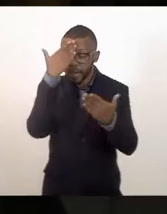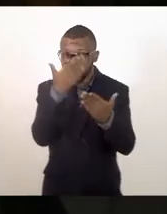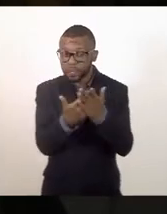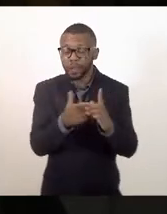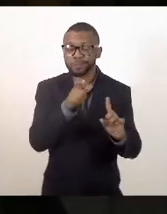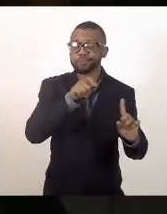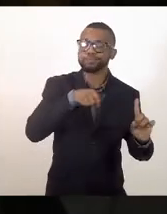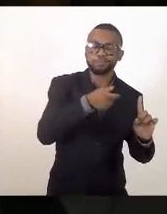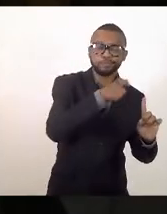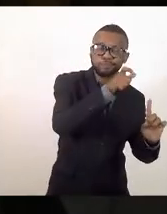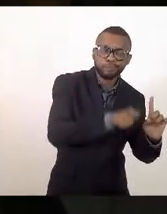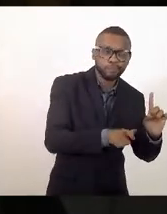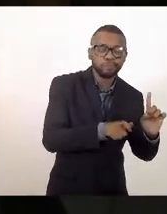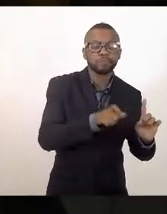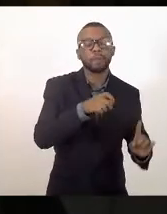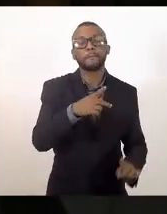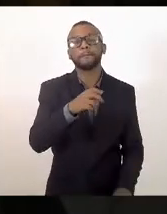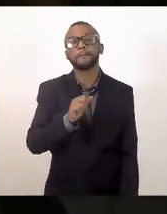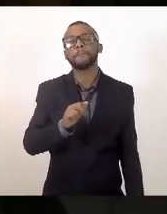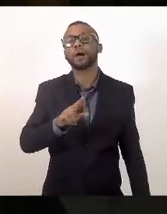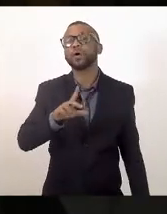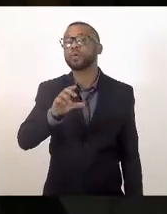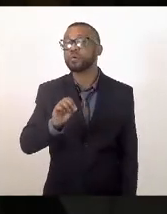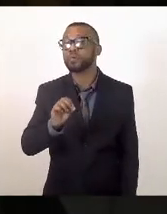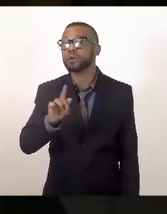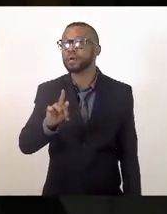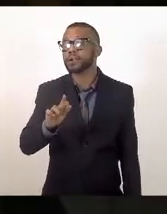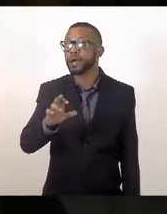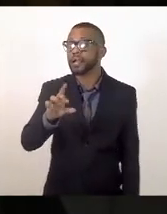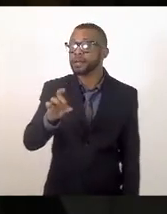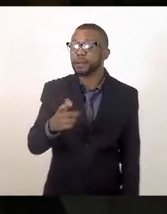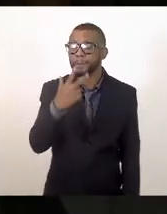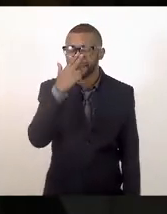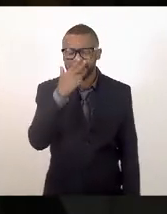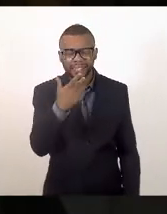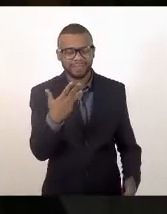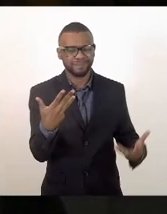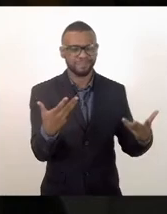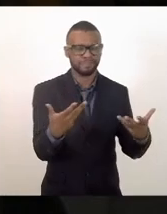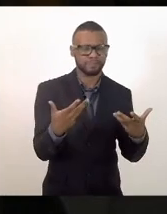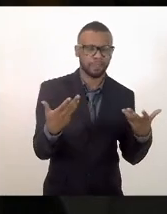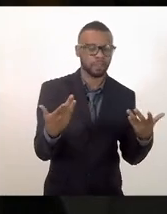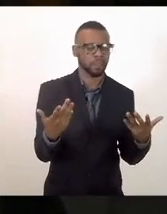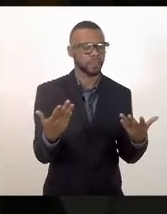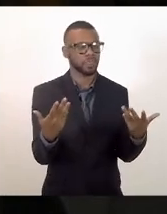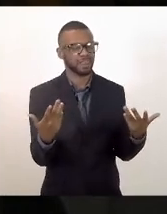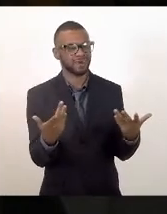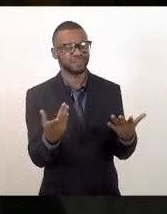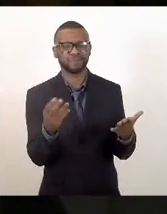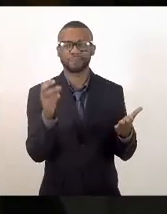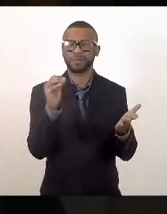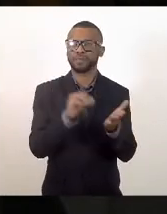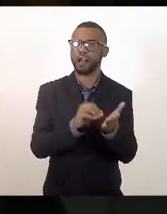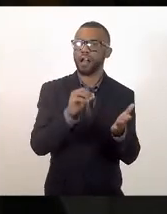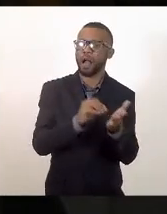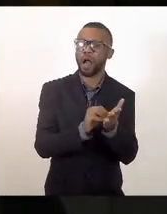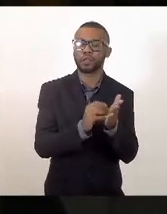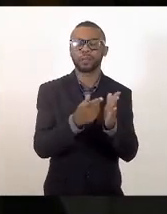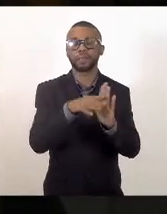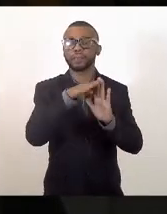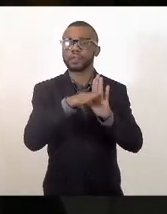Guedes. Virou uma sopa de ausência de